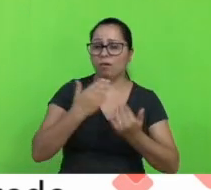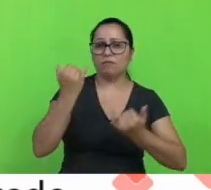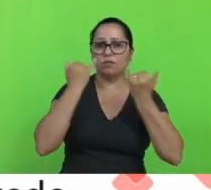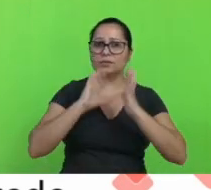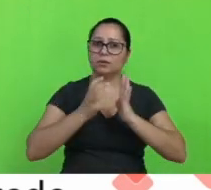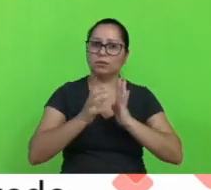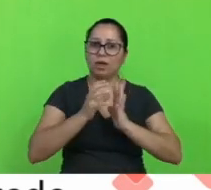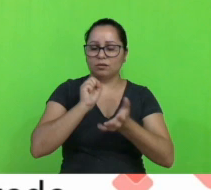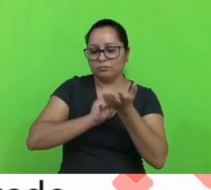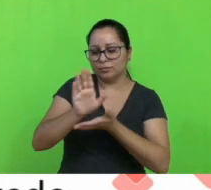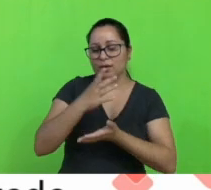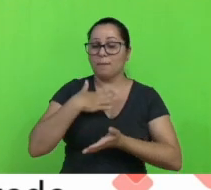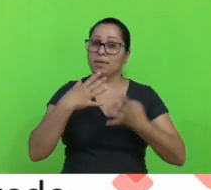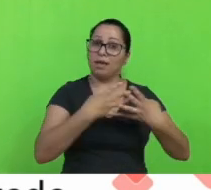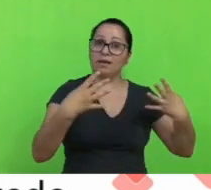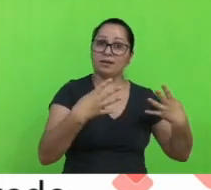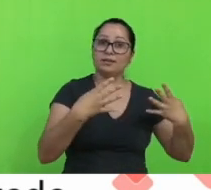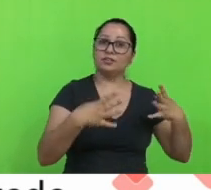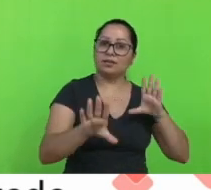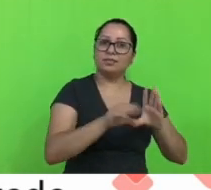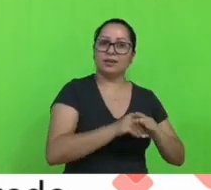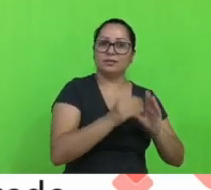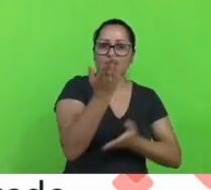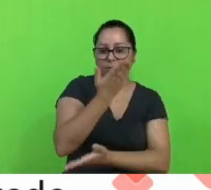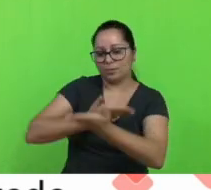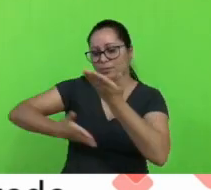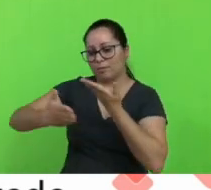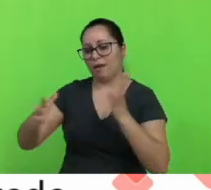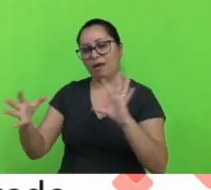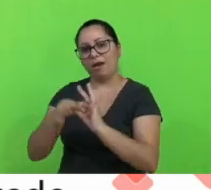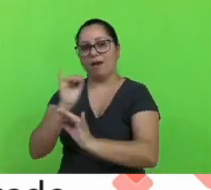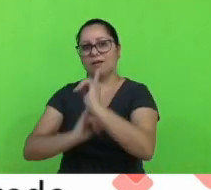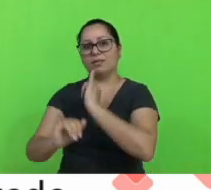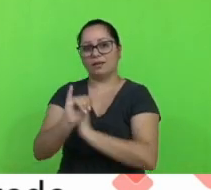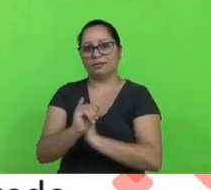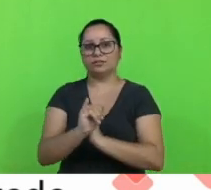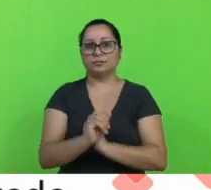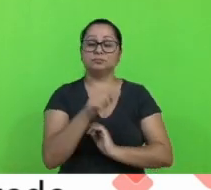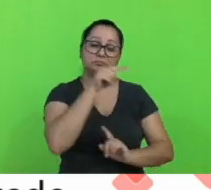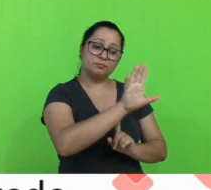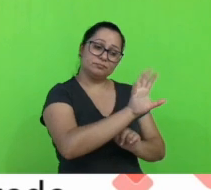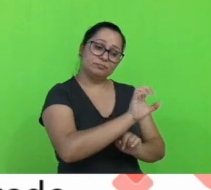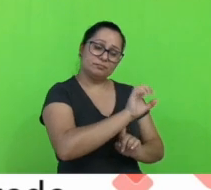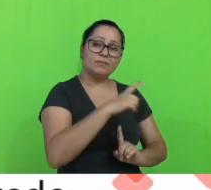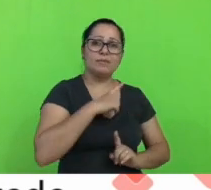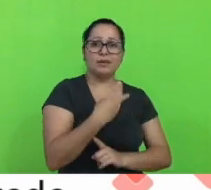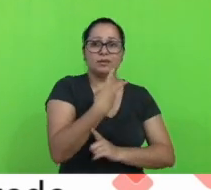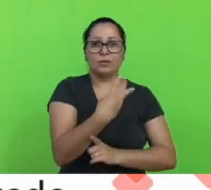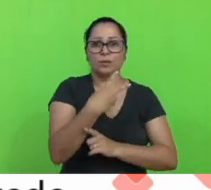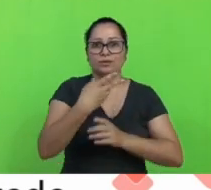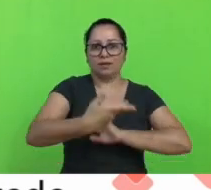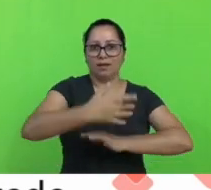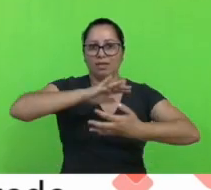pacotes, né, de dados entre a minha rede interna e a internet. Então esse equipamento ele possui duas interfaces de